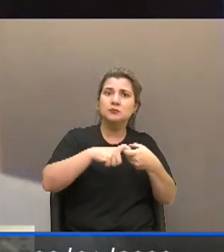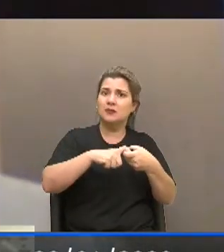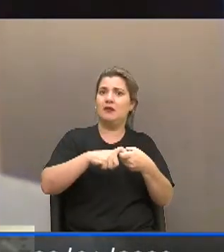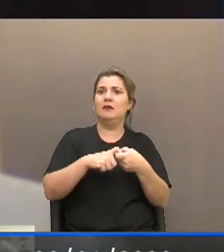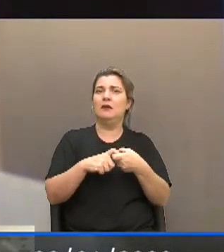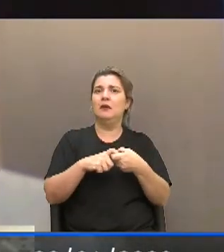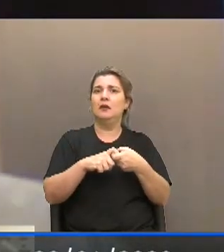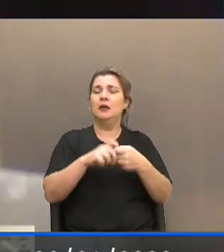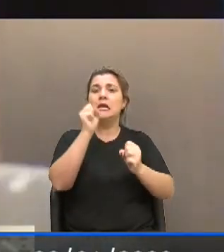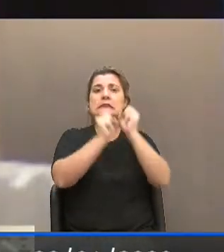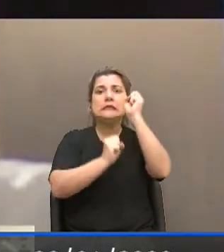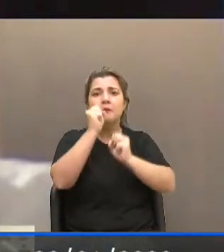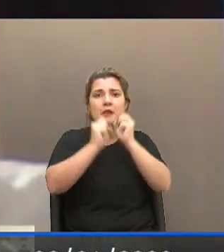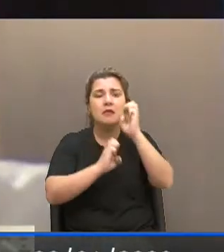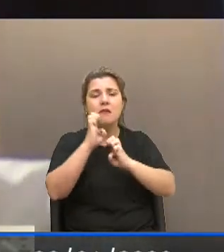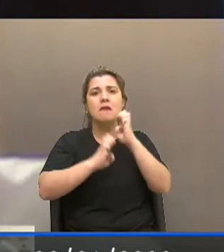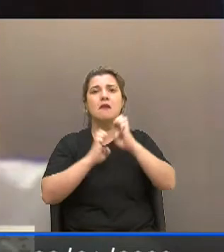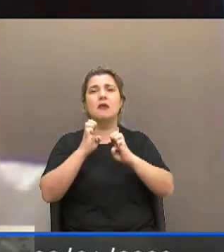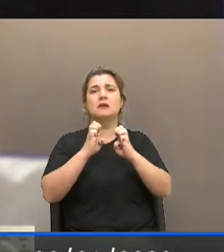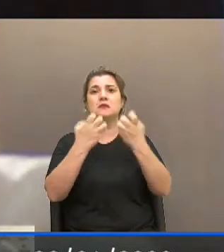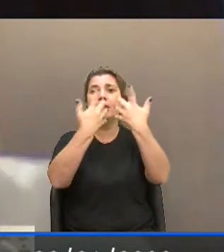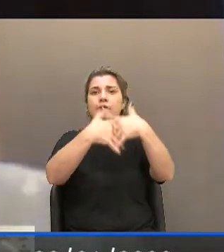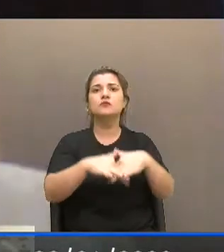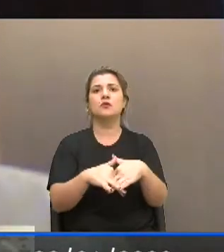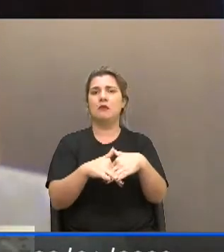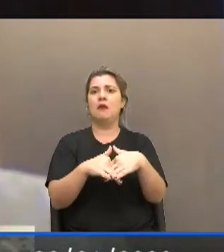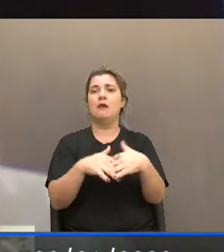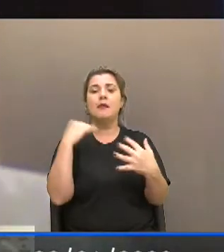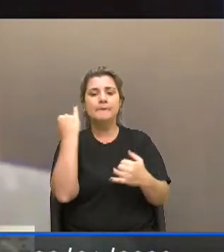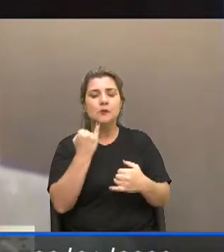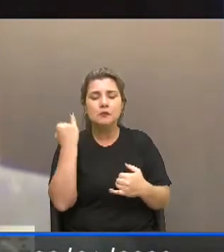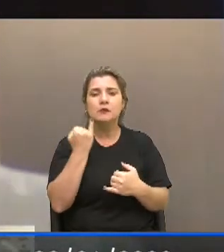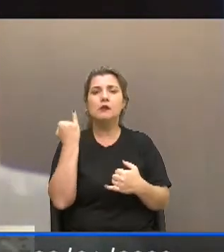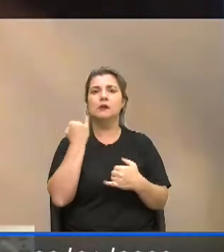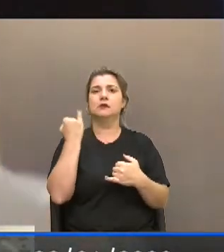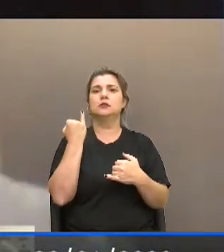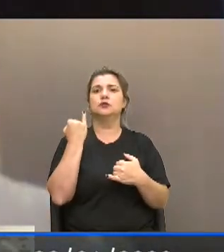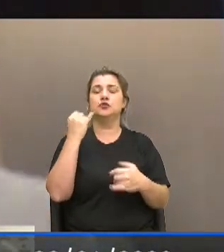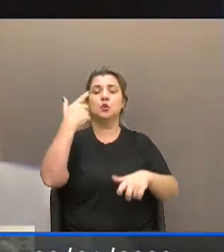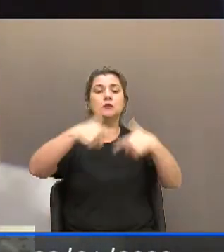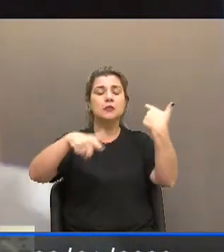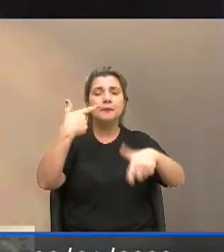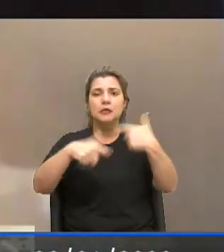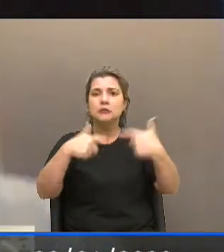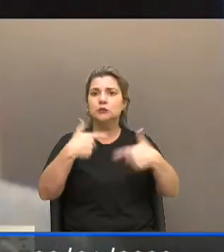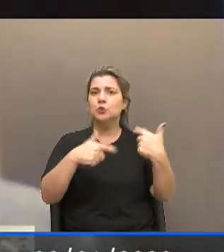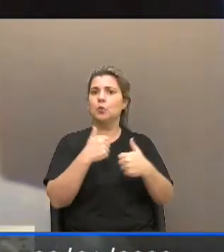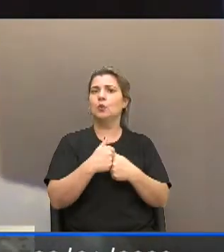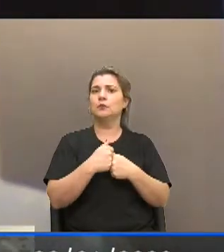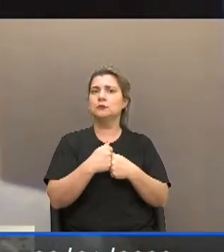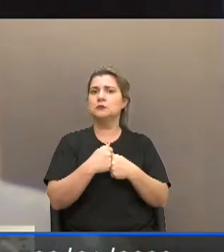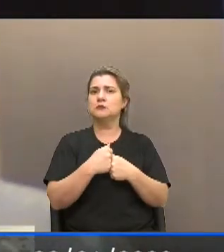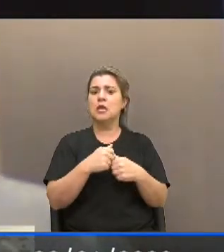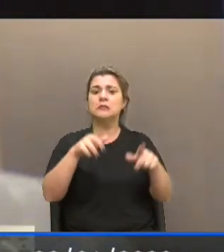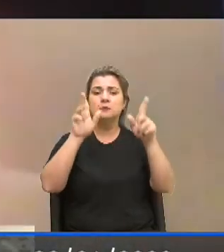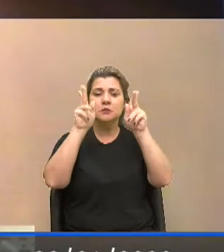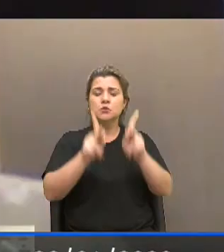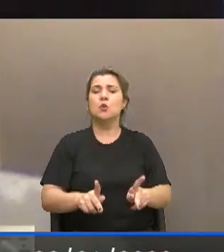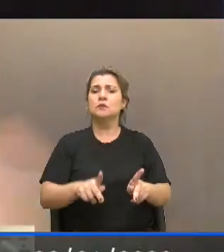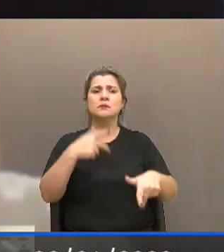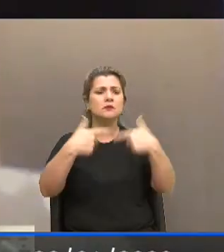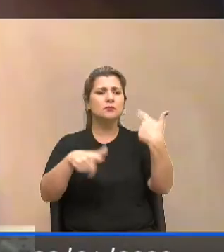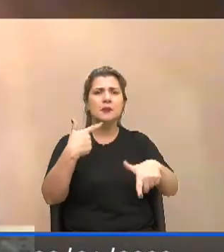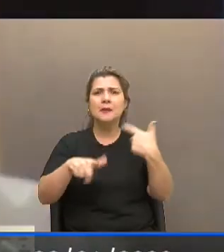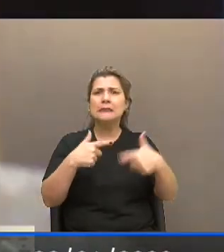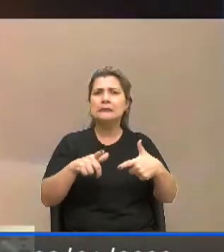indústria. Agora falou com o pessoal dos trabalhadores. O pessoal está trabalhando, estão sacrificando. Ainda